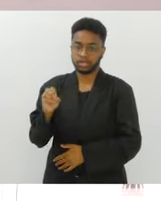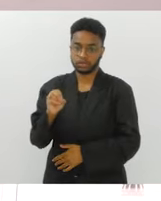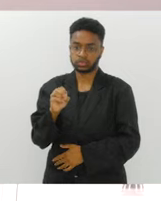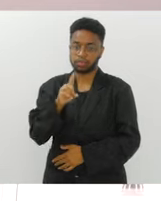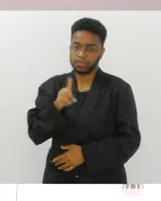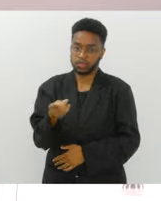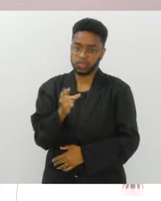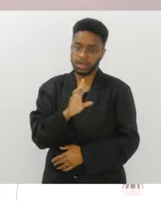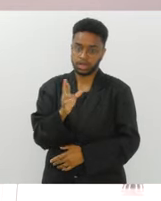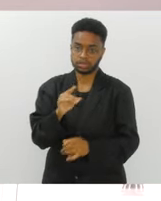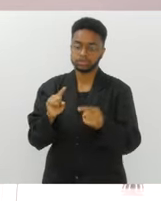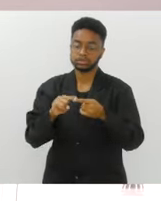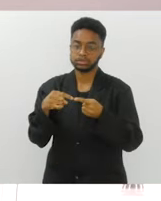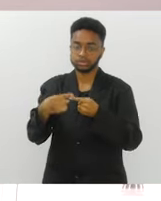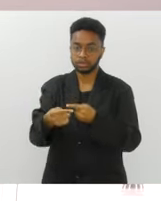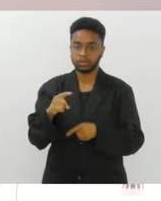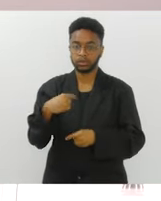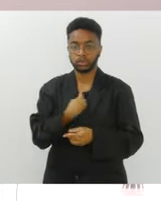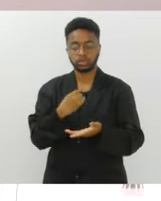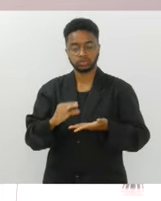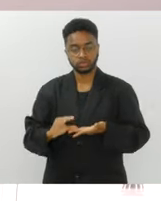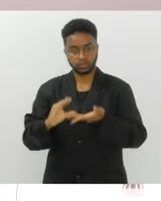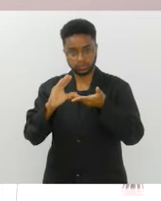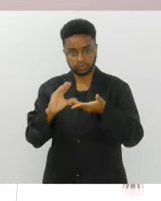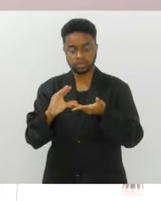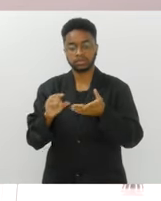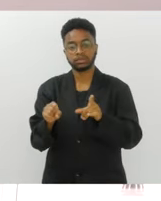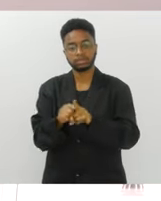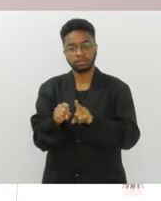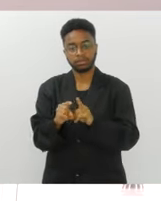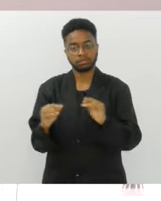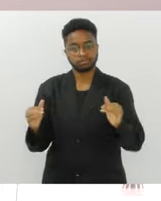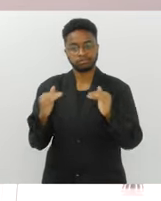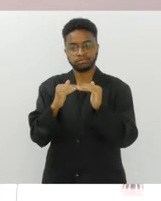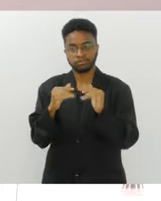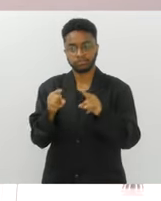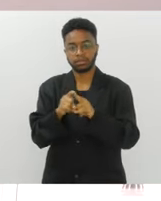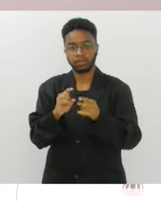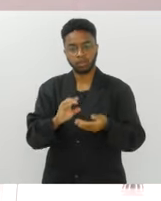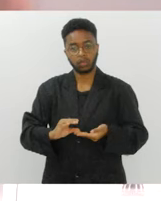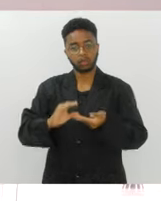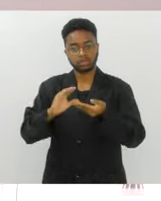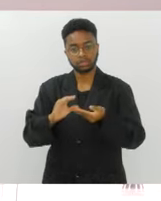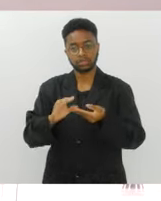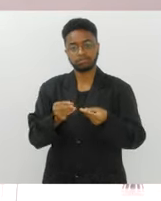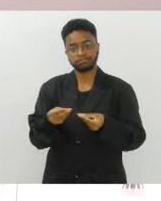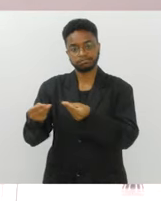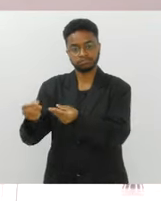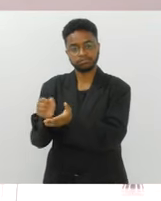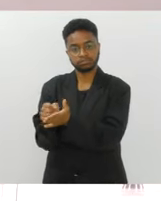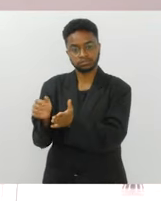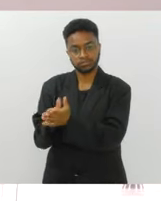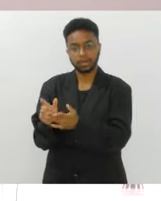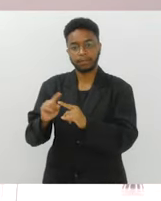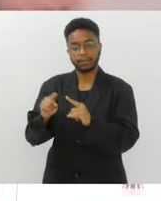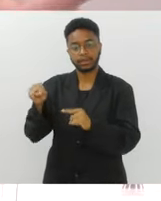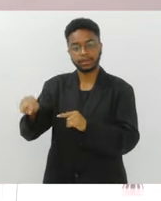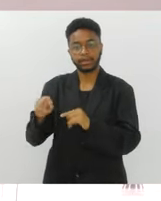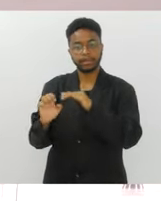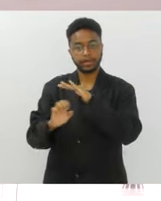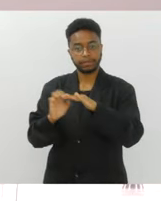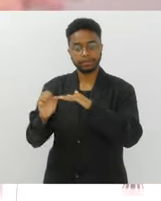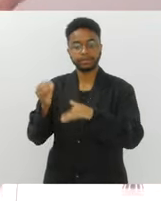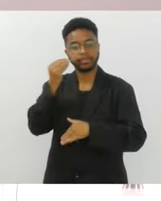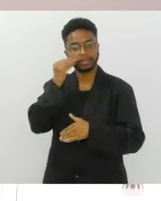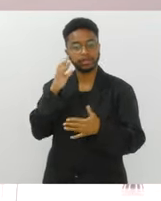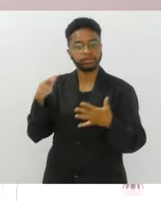depois passou pelo nosso conselho, foi referendado pelo conselho essa multa, e a Supervia, obviamente,